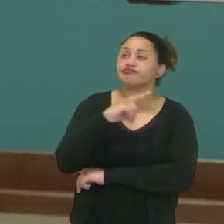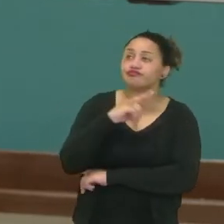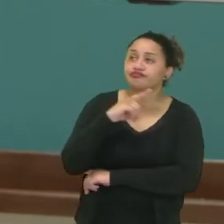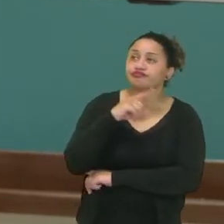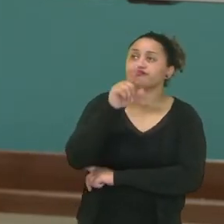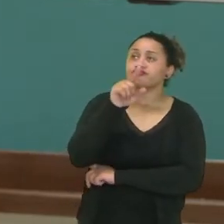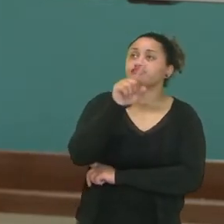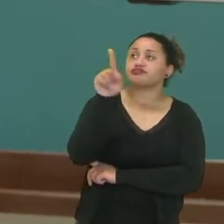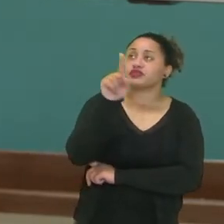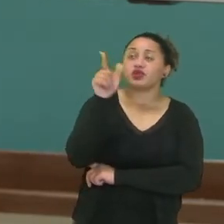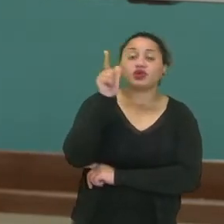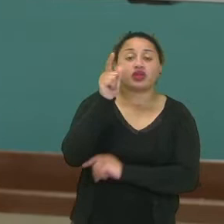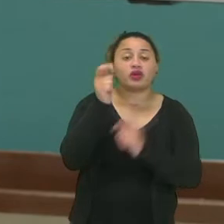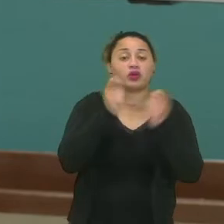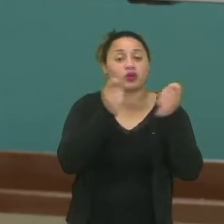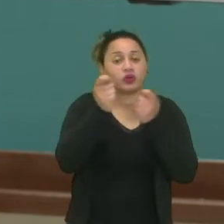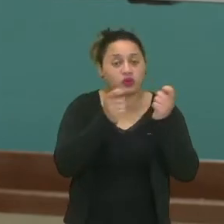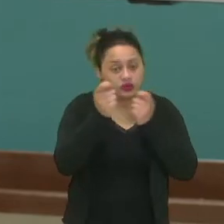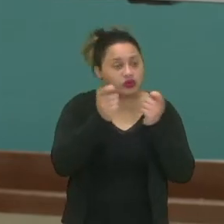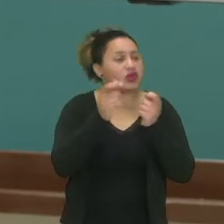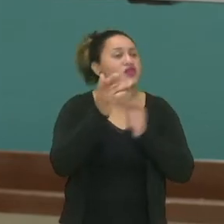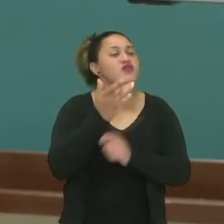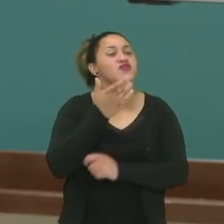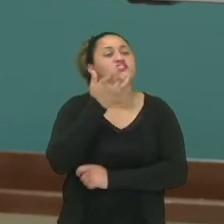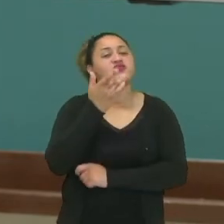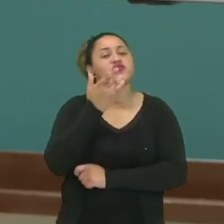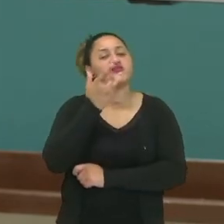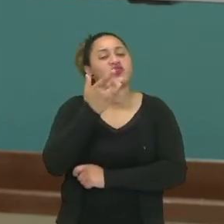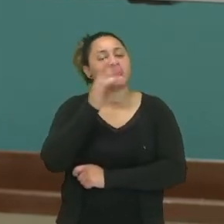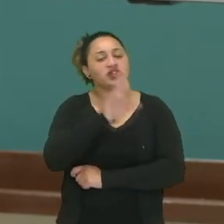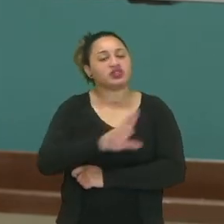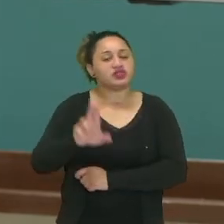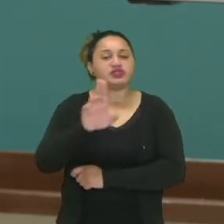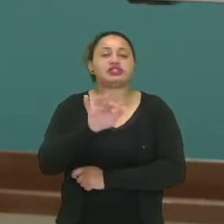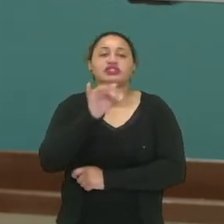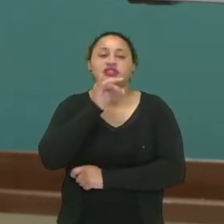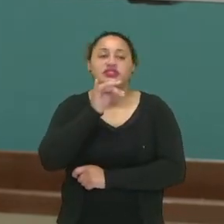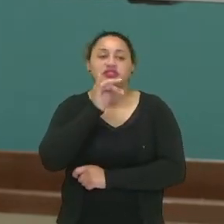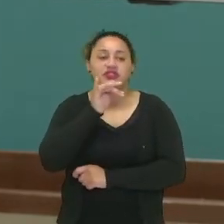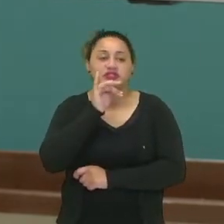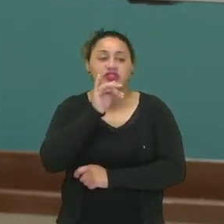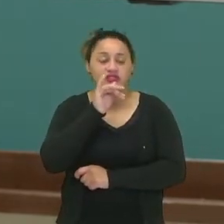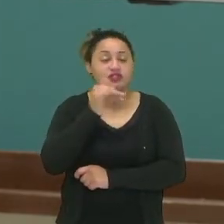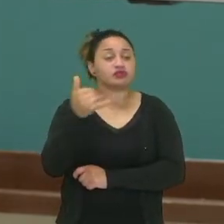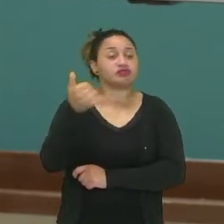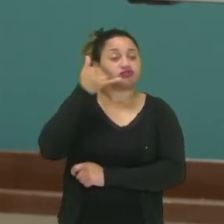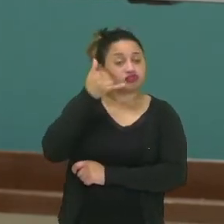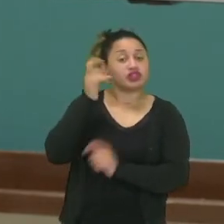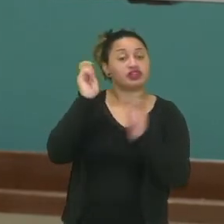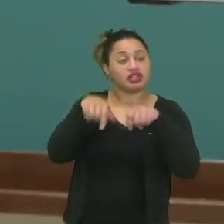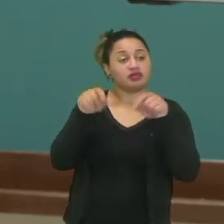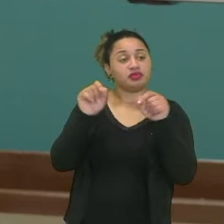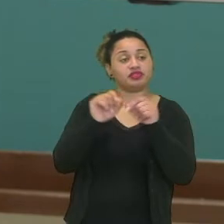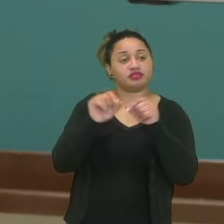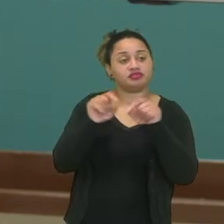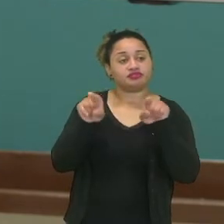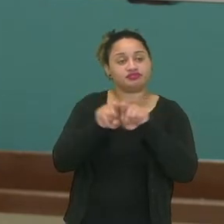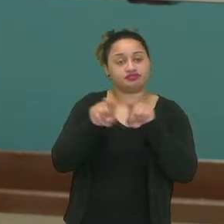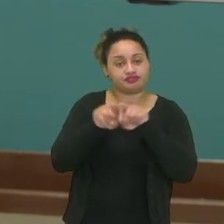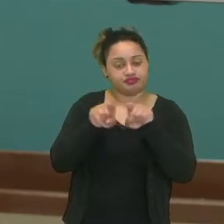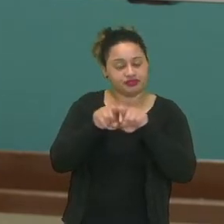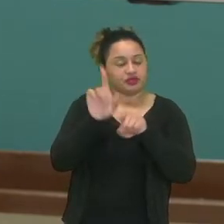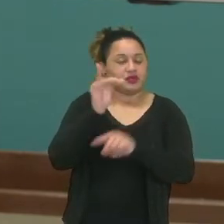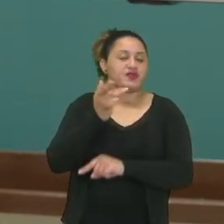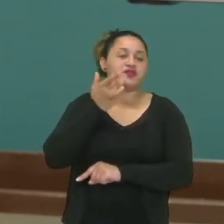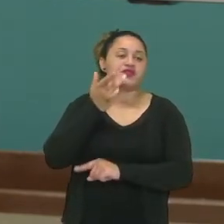pode ter esse controle na palma da sua mão, utilizando, por exemplo, os smartphones, né? Vai facilitar muito para